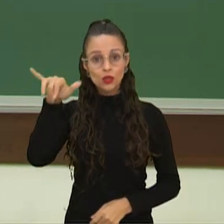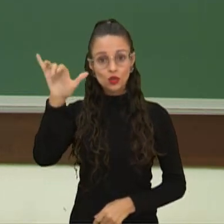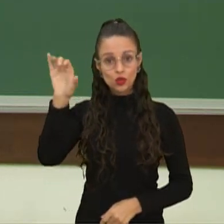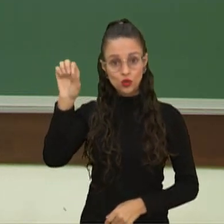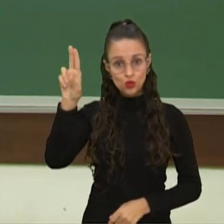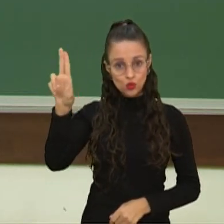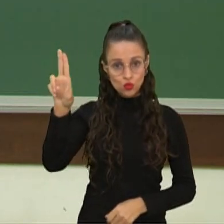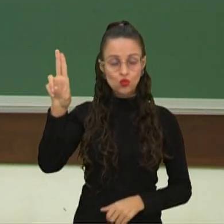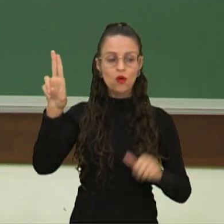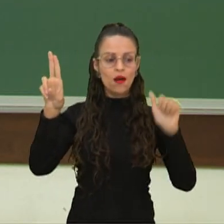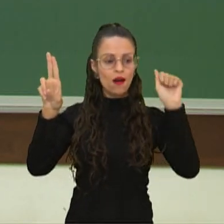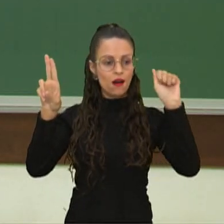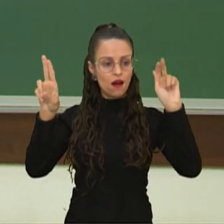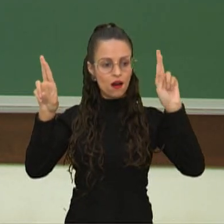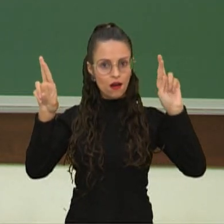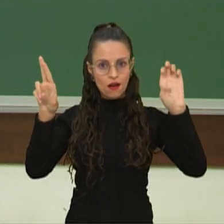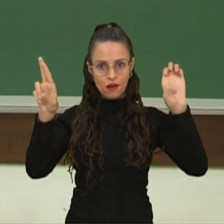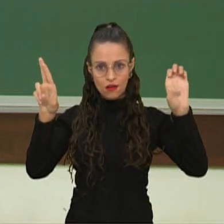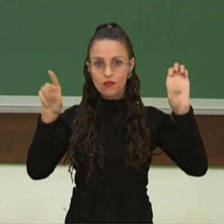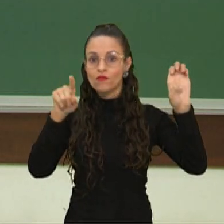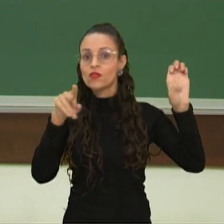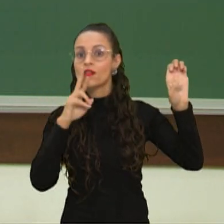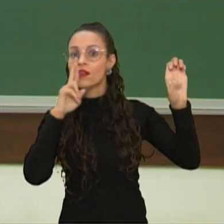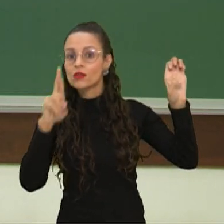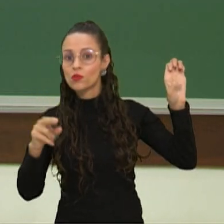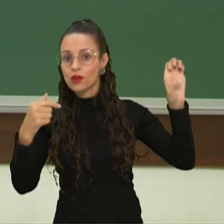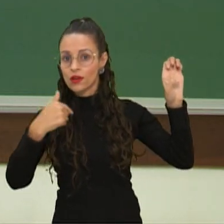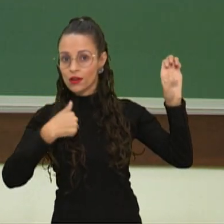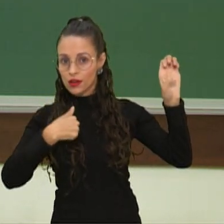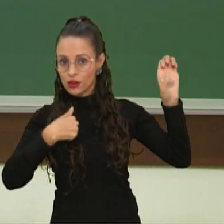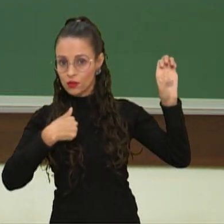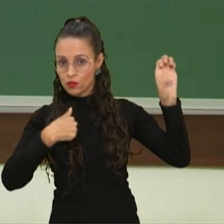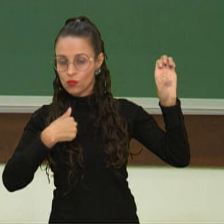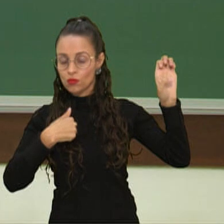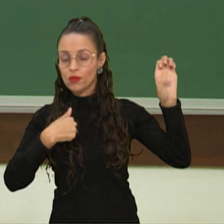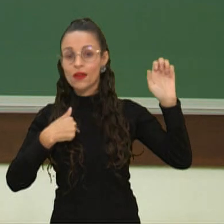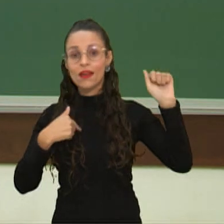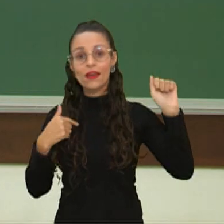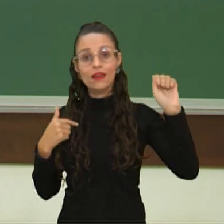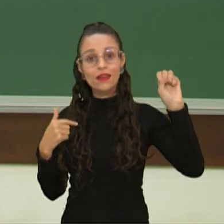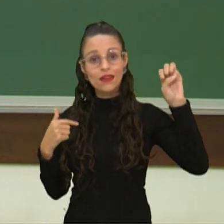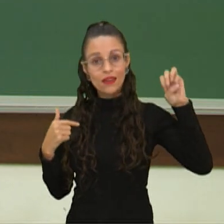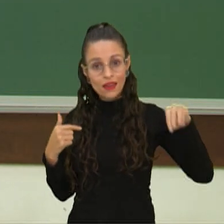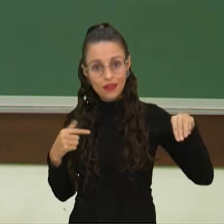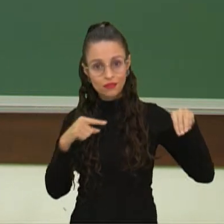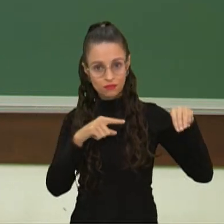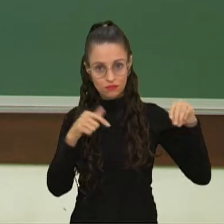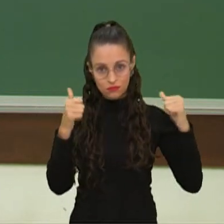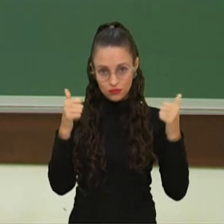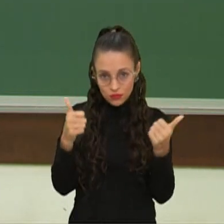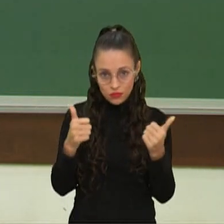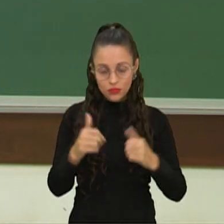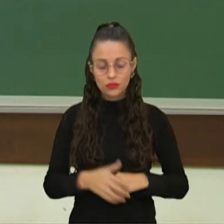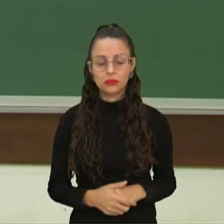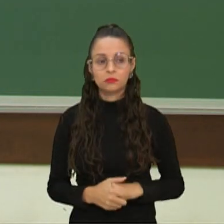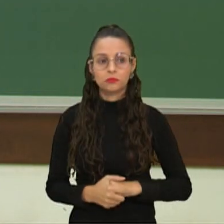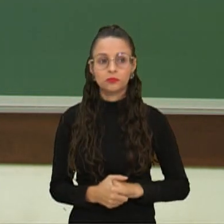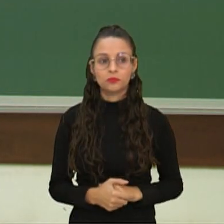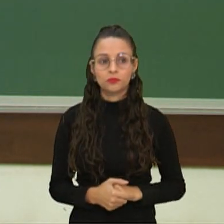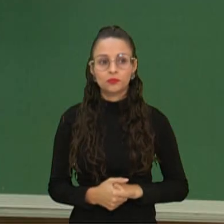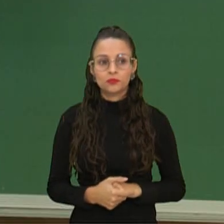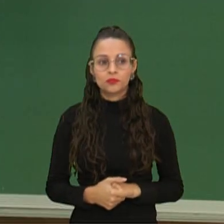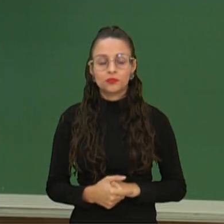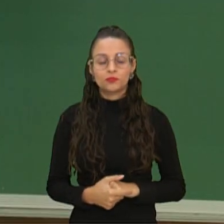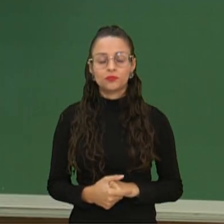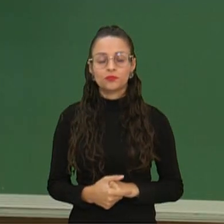are. Se você responde eu, é am. Beleza? Number 2. How many mistakes do